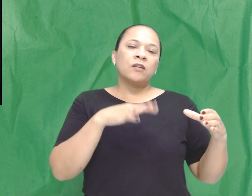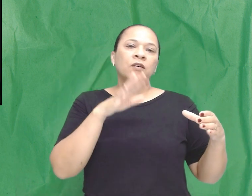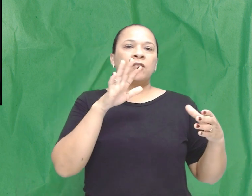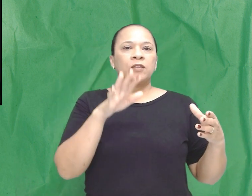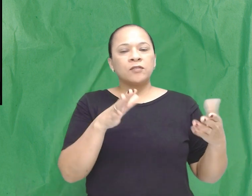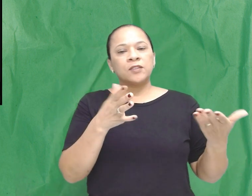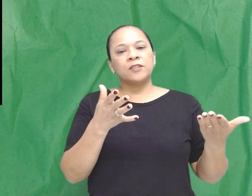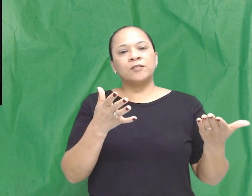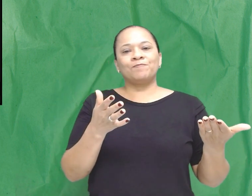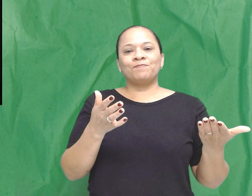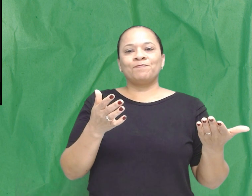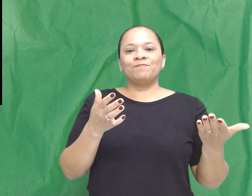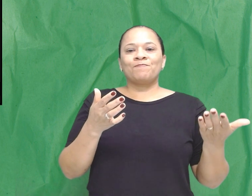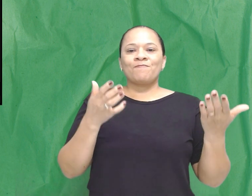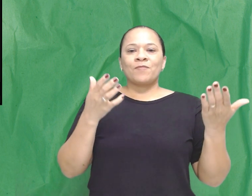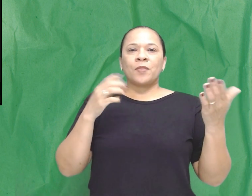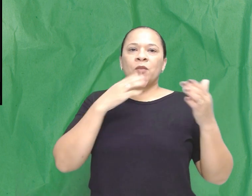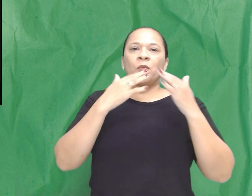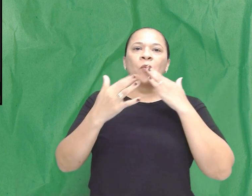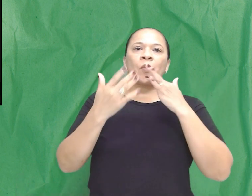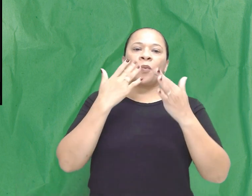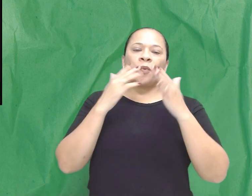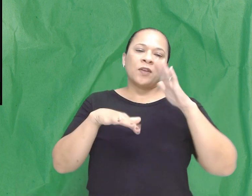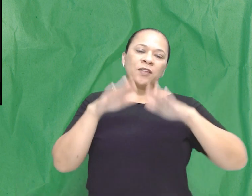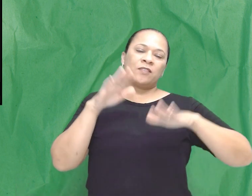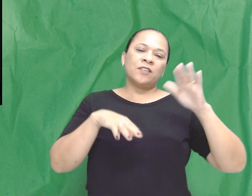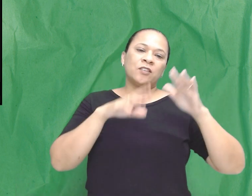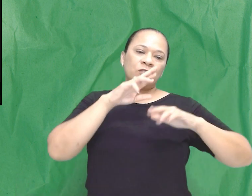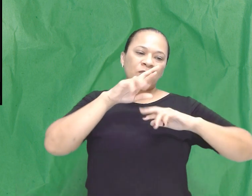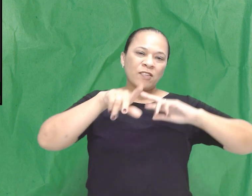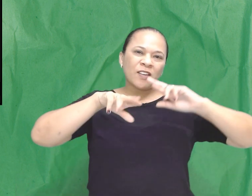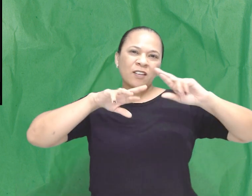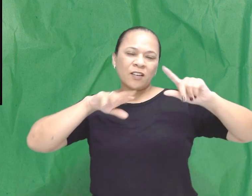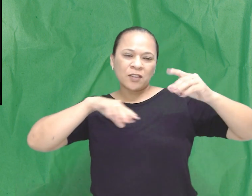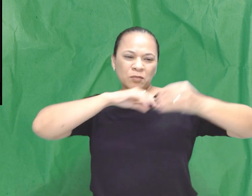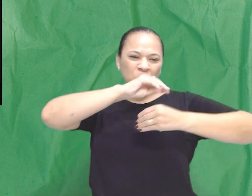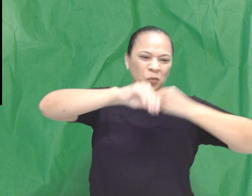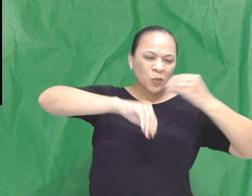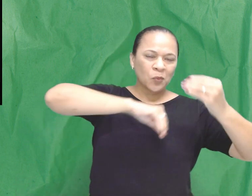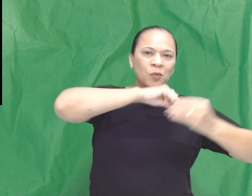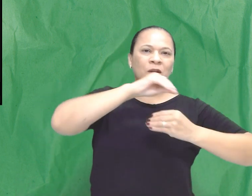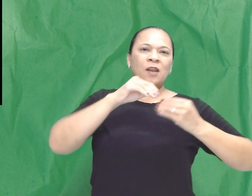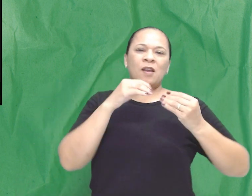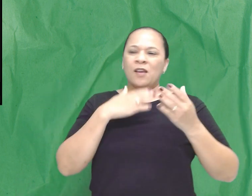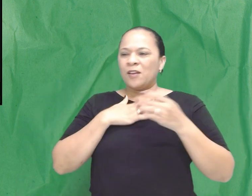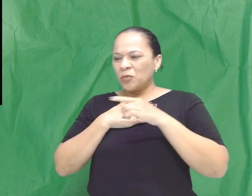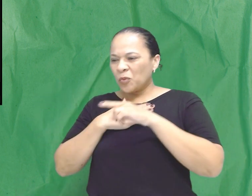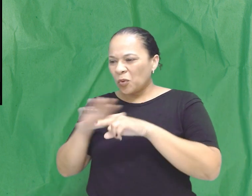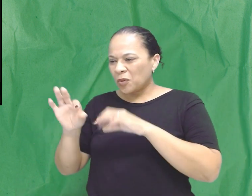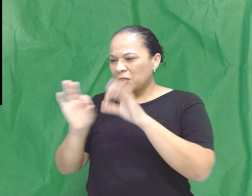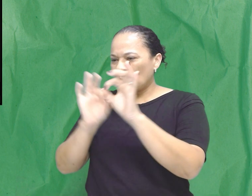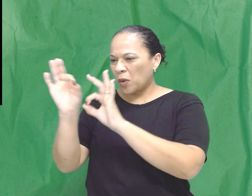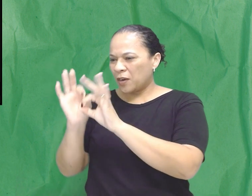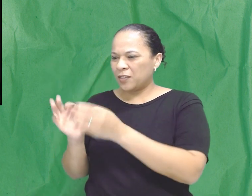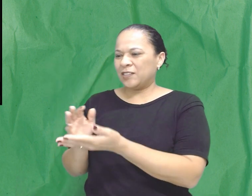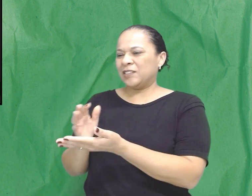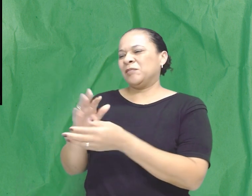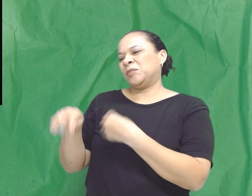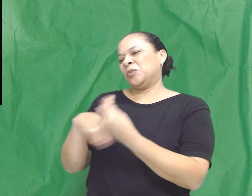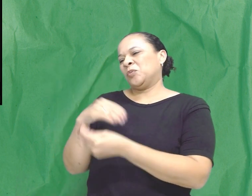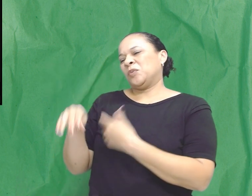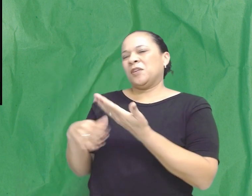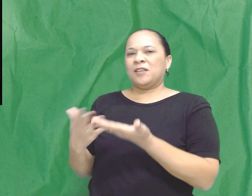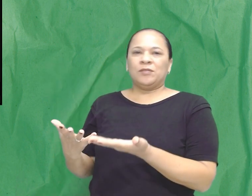outro. E aí vai dar 2 cores no mesmo traçado, coisas que você não gostaria, que estariam